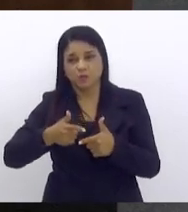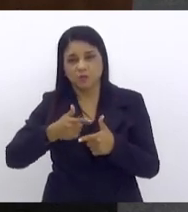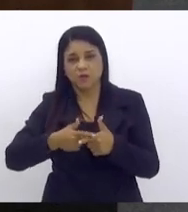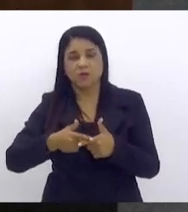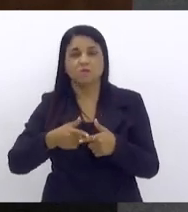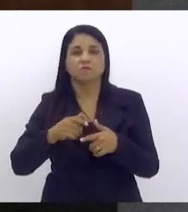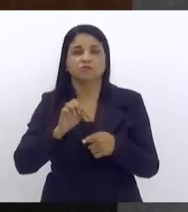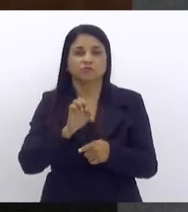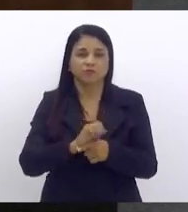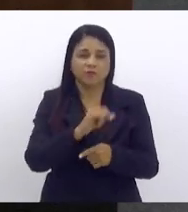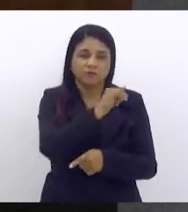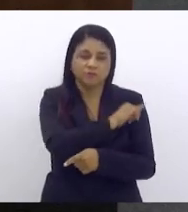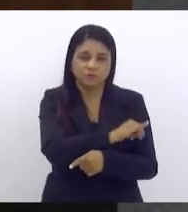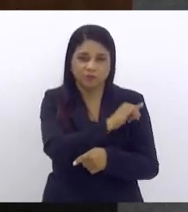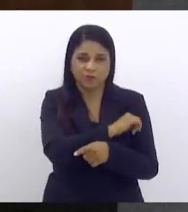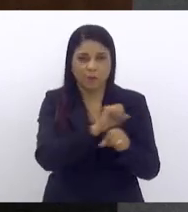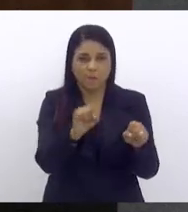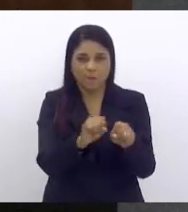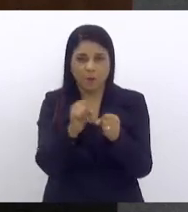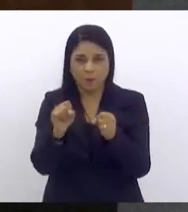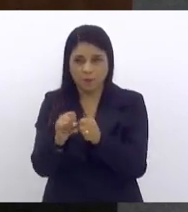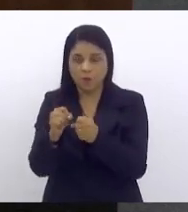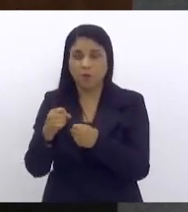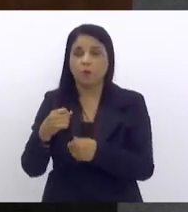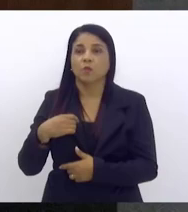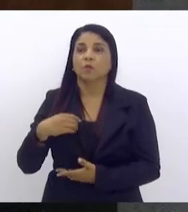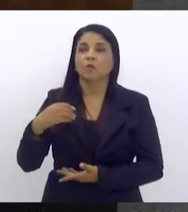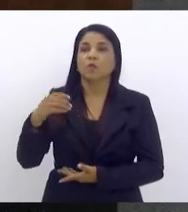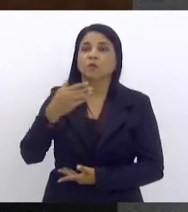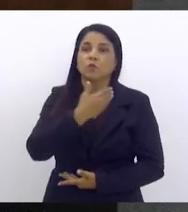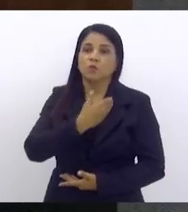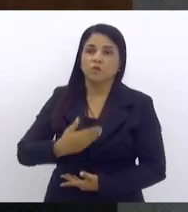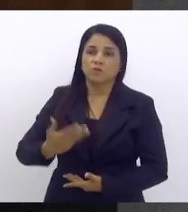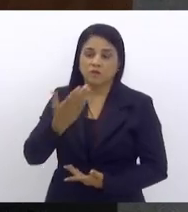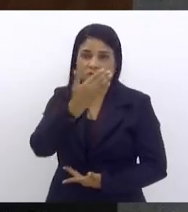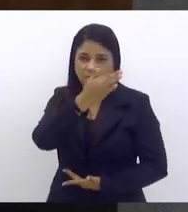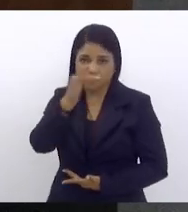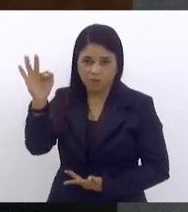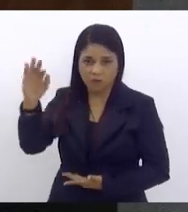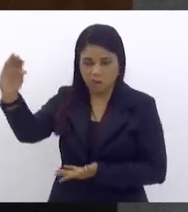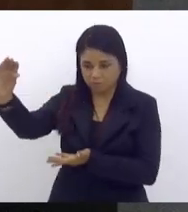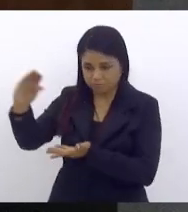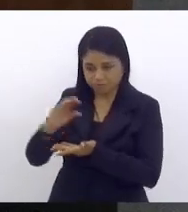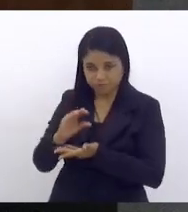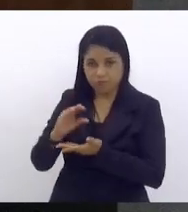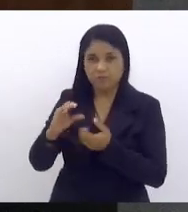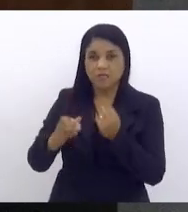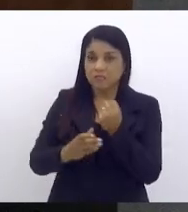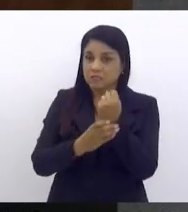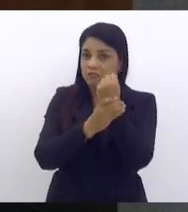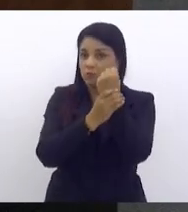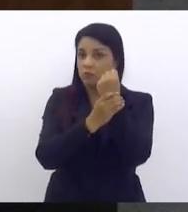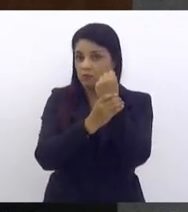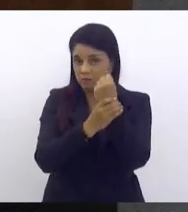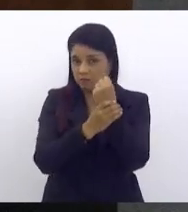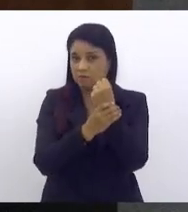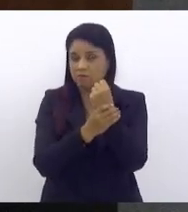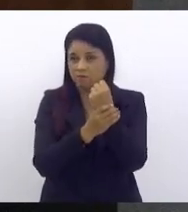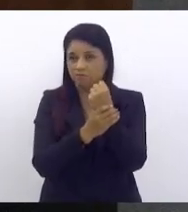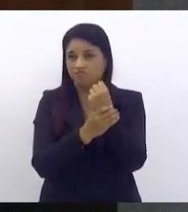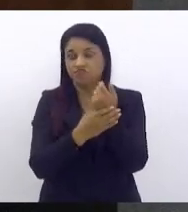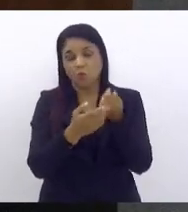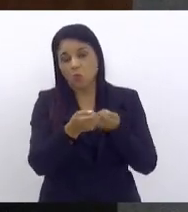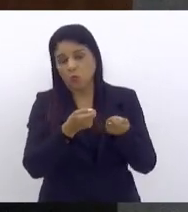Janeiro quebrado, o governo Temer liberou os recursos para a área de segurança, o Rio de Janeiro estava no total descontrole em